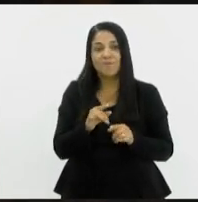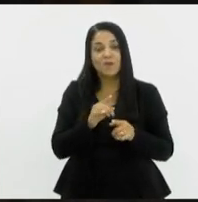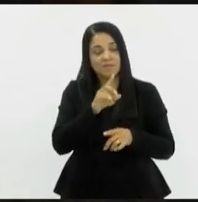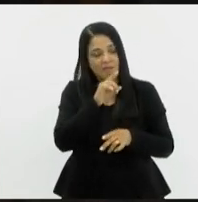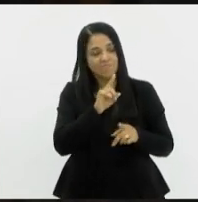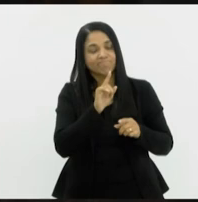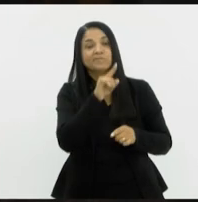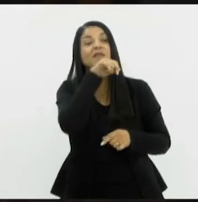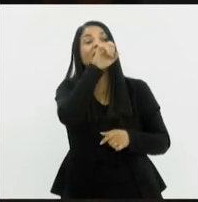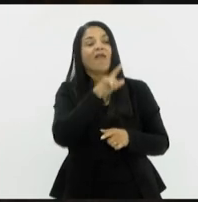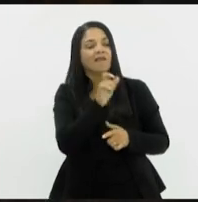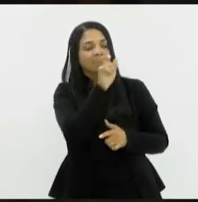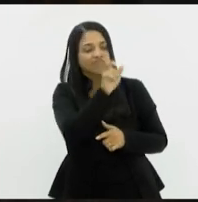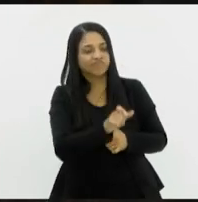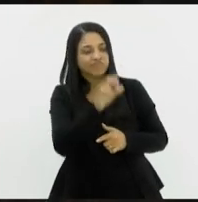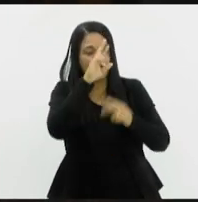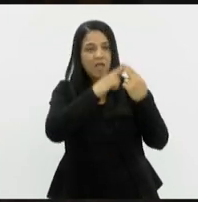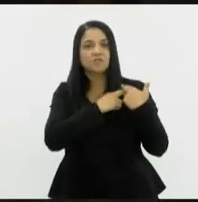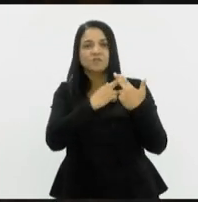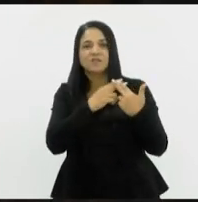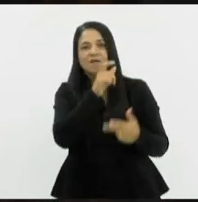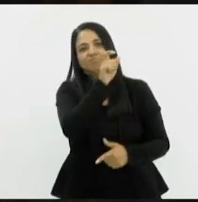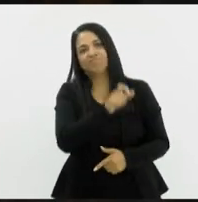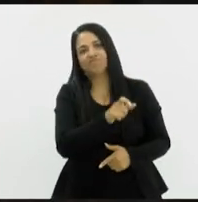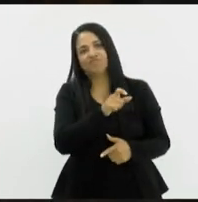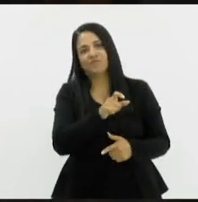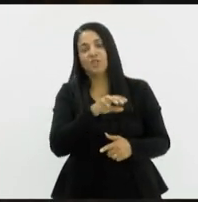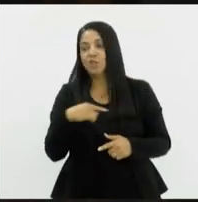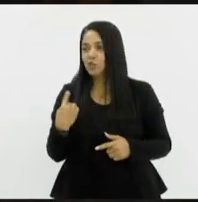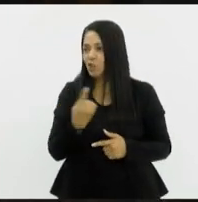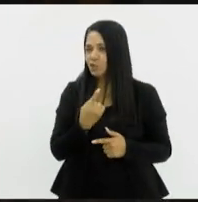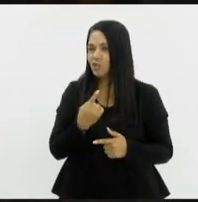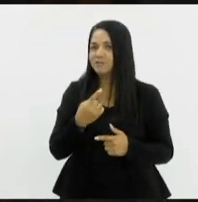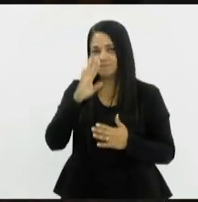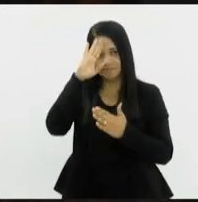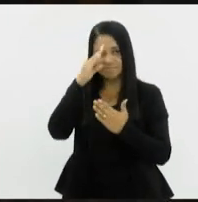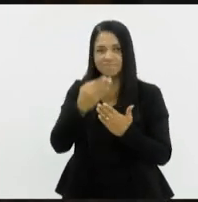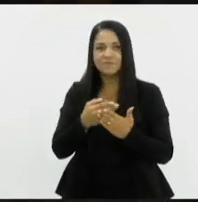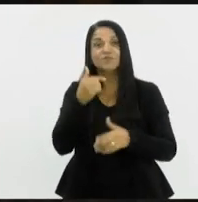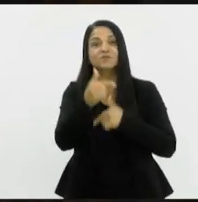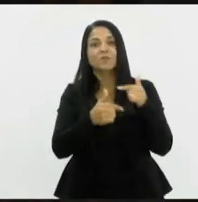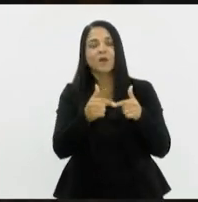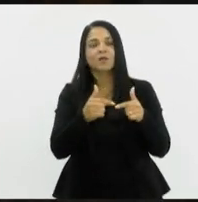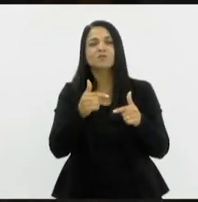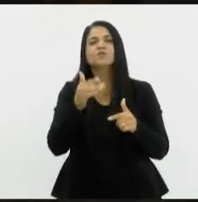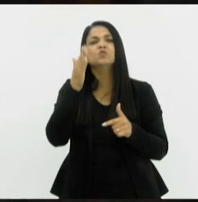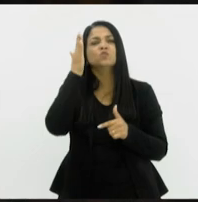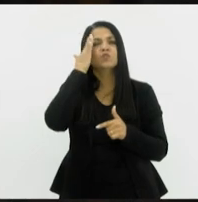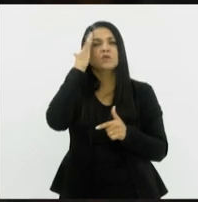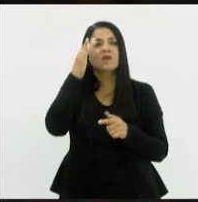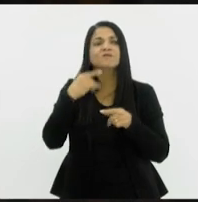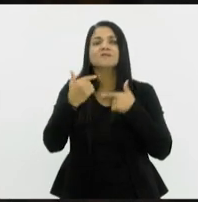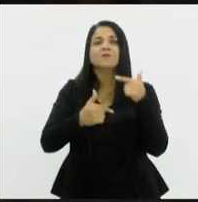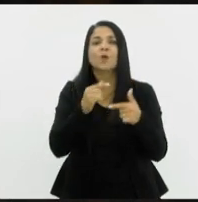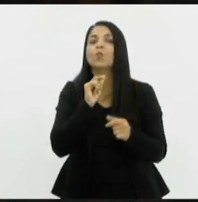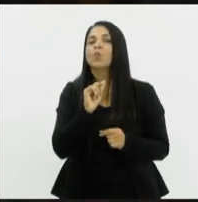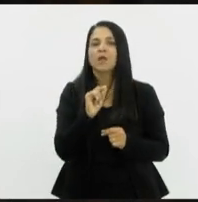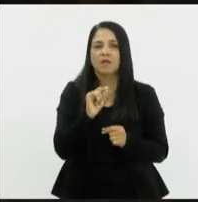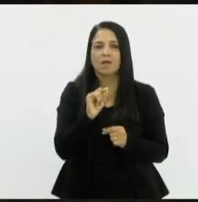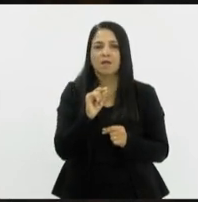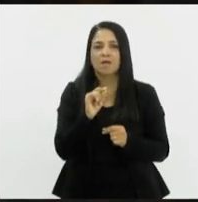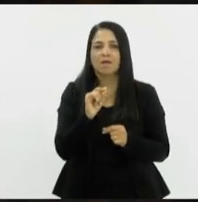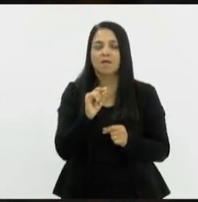e todos esses estão aqui acreditando no seu trabalho. E qual é o sucesso do trabalho? É porque